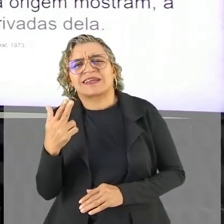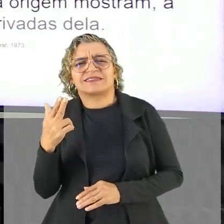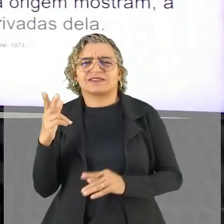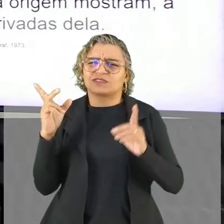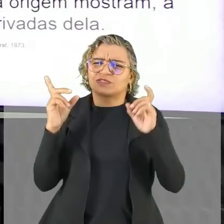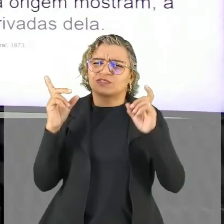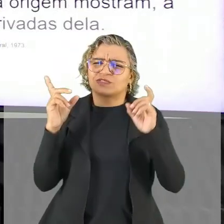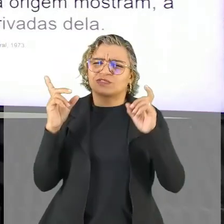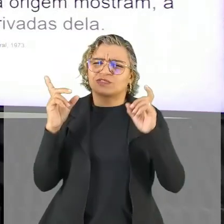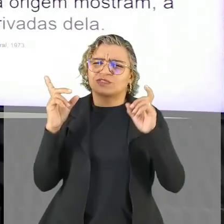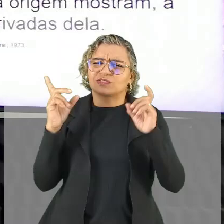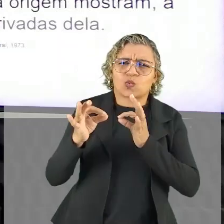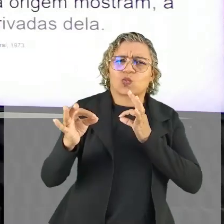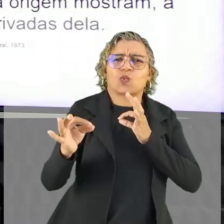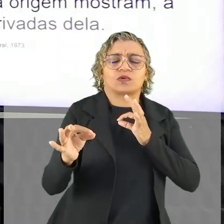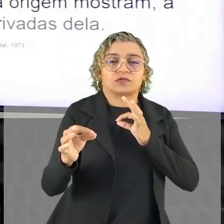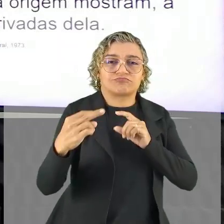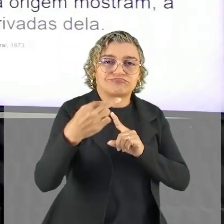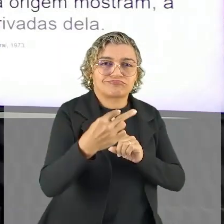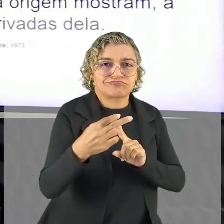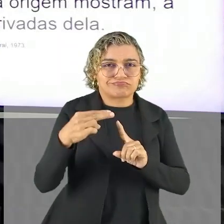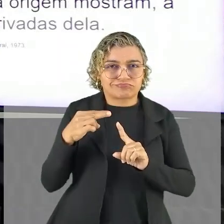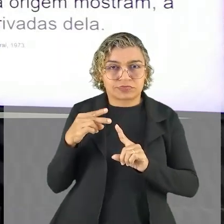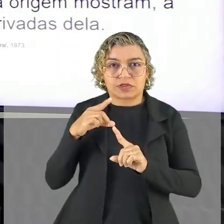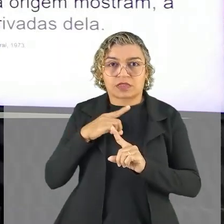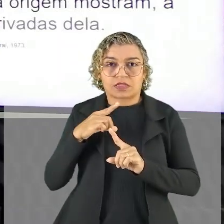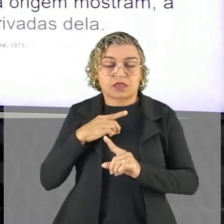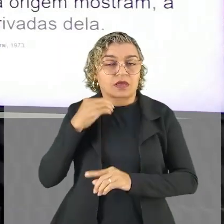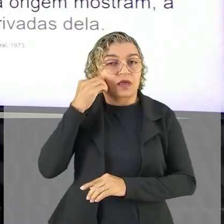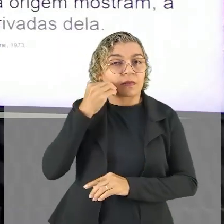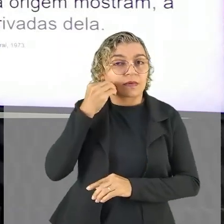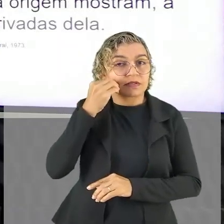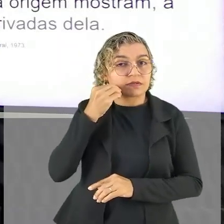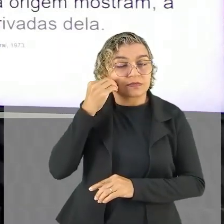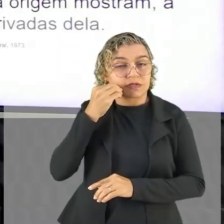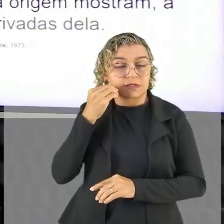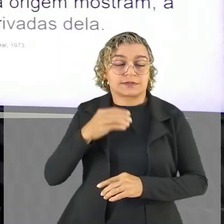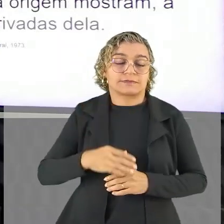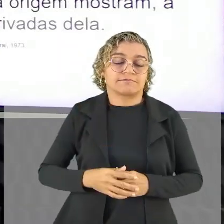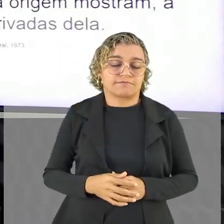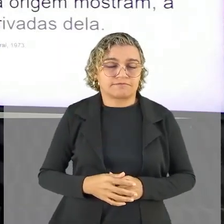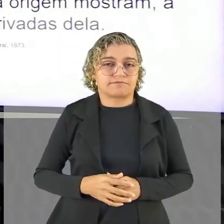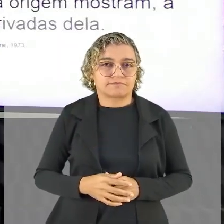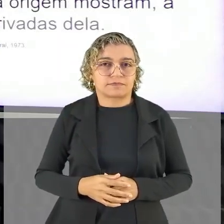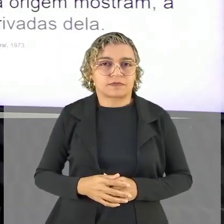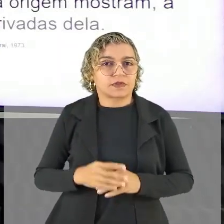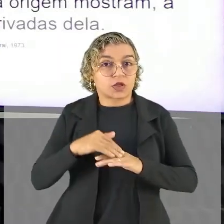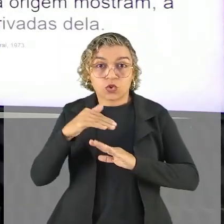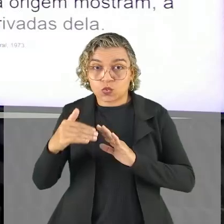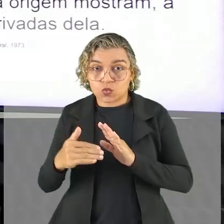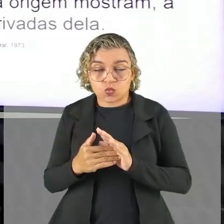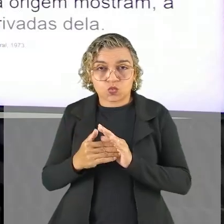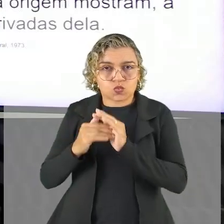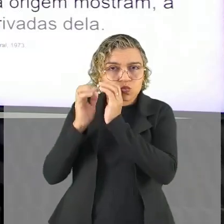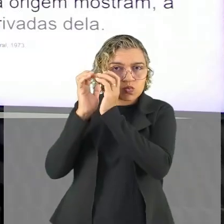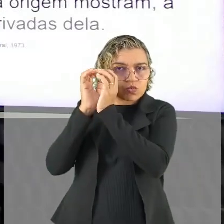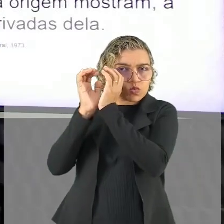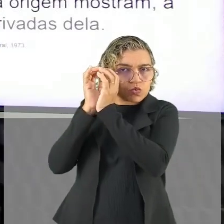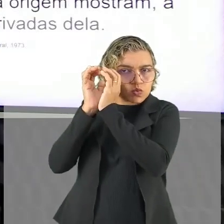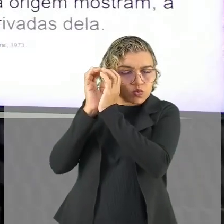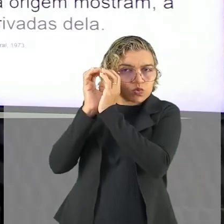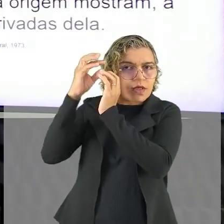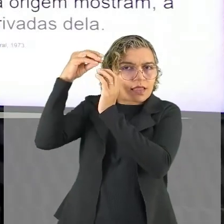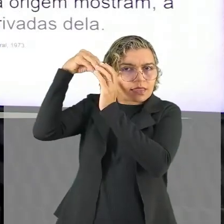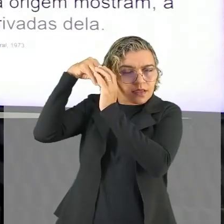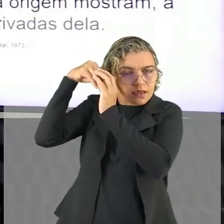origem, mostram a um exame mais atento ser derivada dela. Ou seja, tudo que tem na nossa cabecinha, está